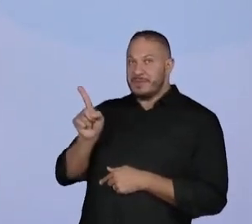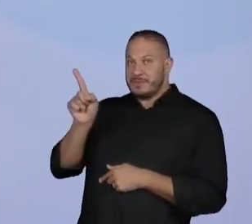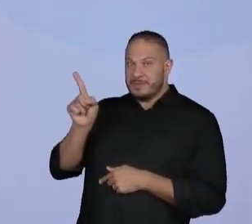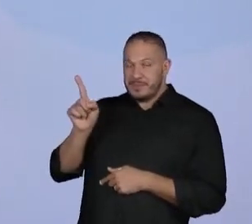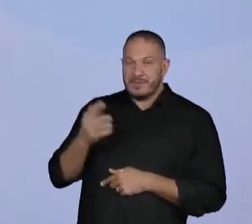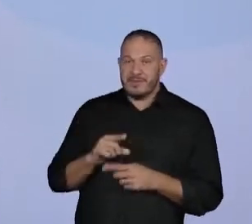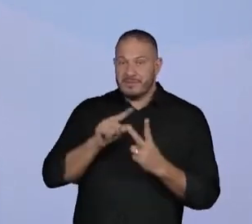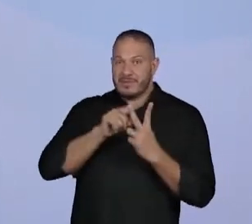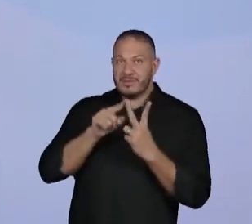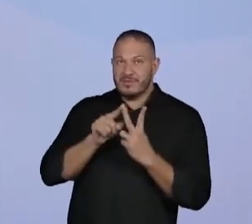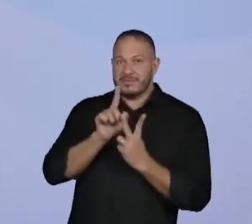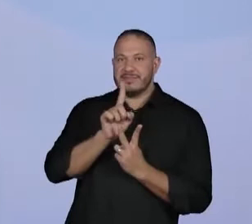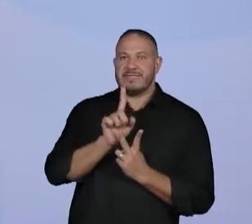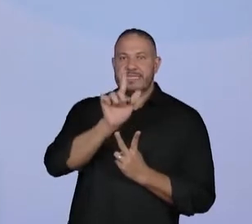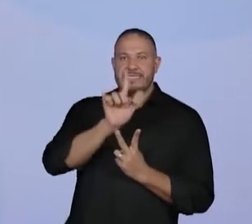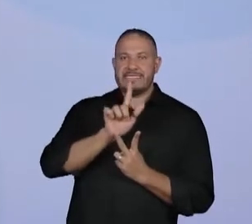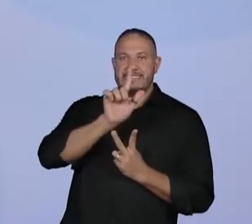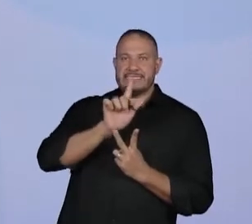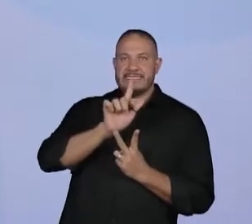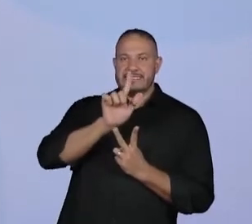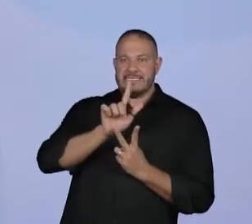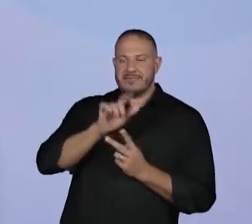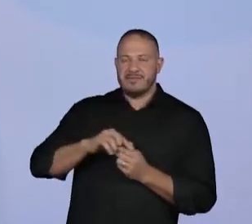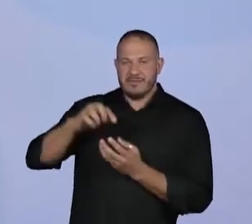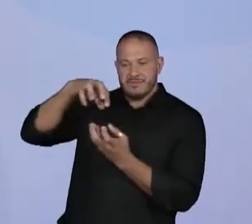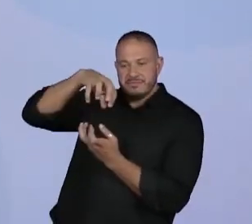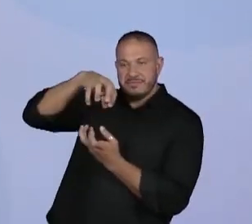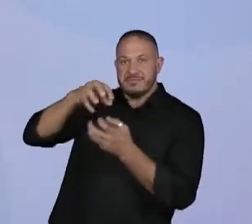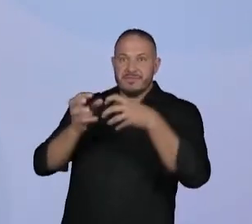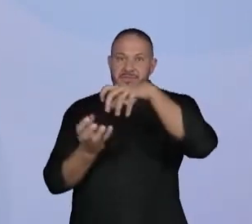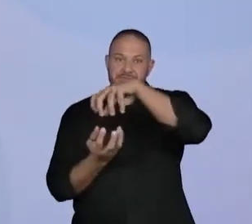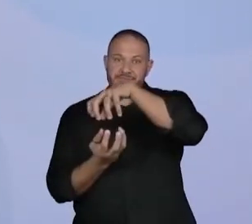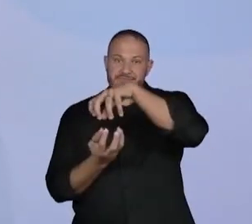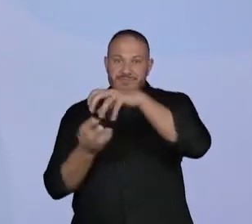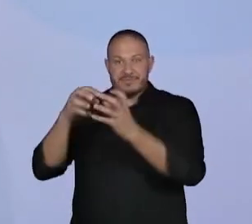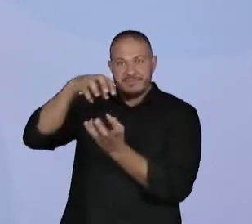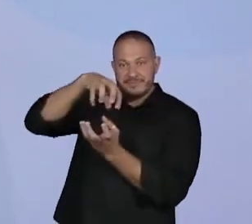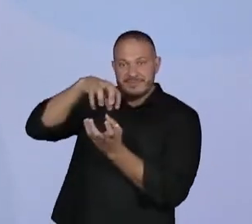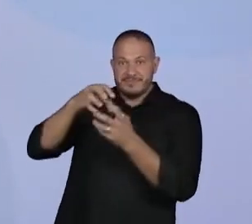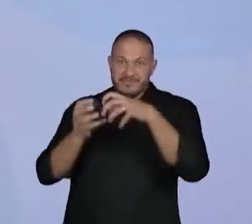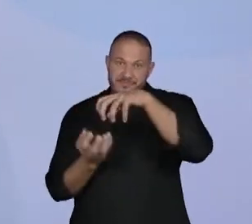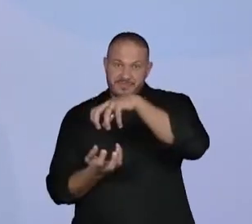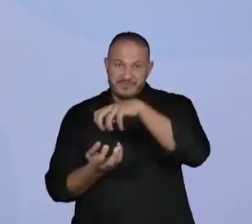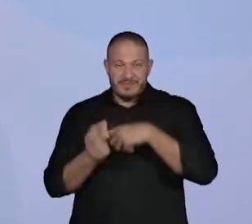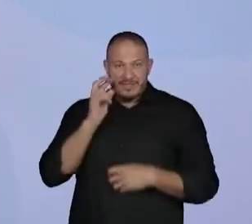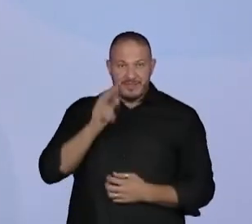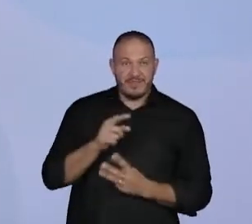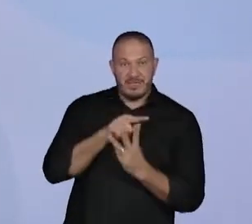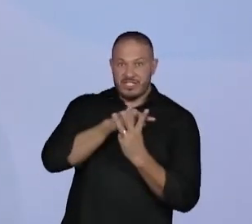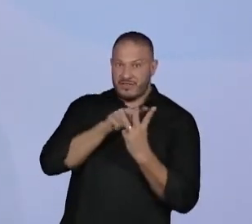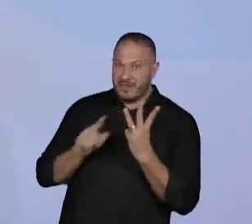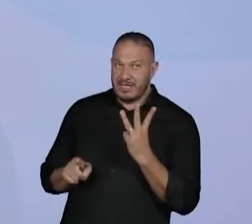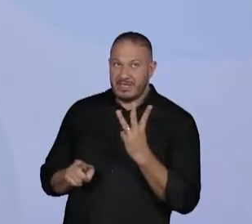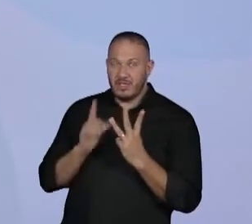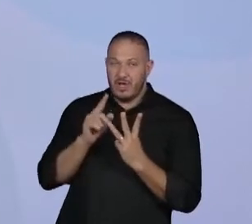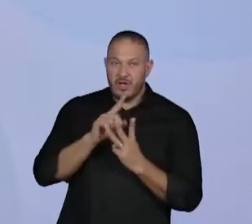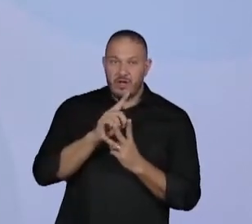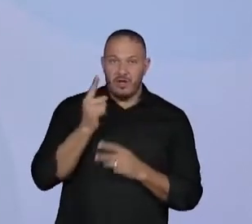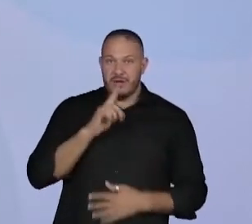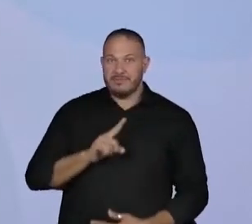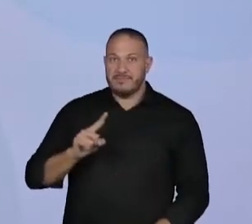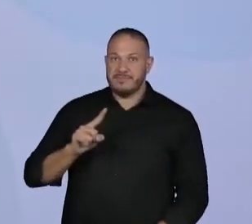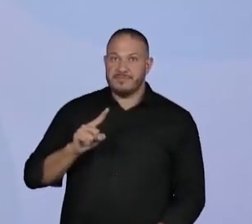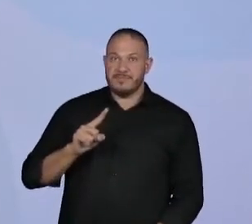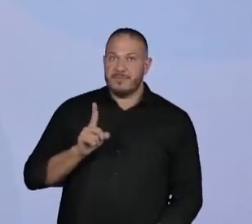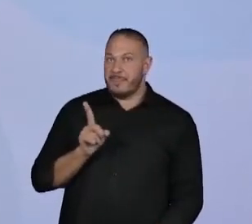para clicar e a ampulheta, Pro. Estou vendo. Você está vendo a diferença entre as imagens da primeira linha e